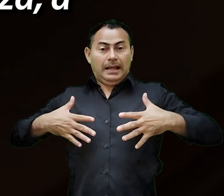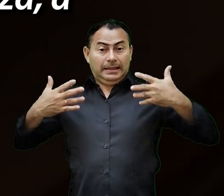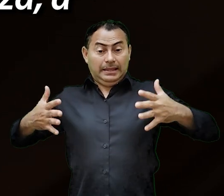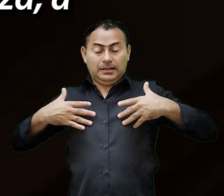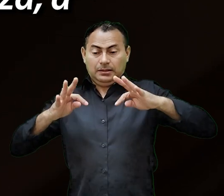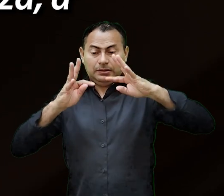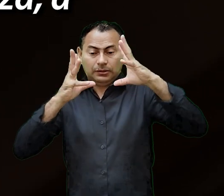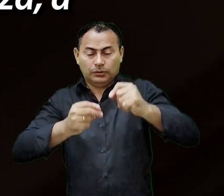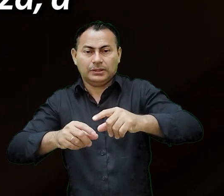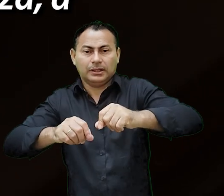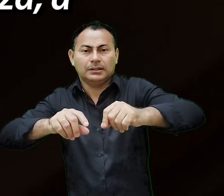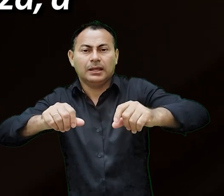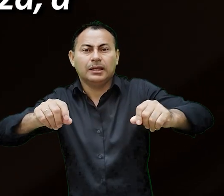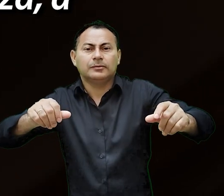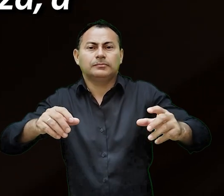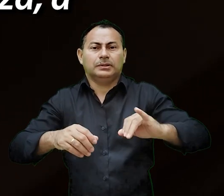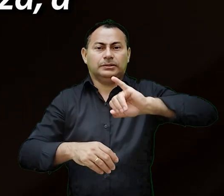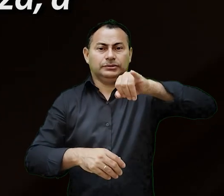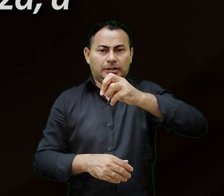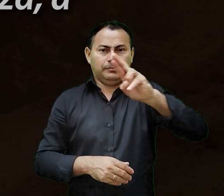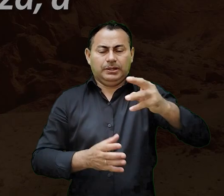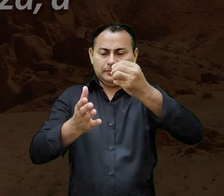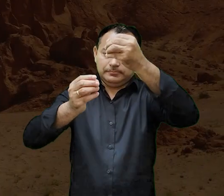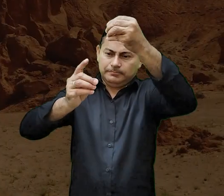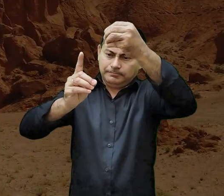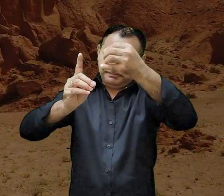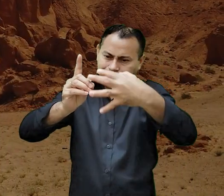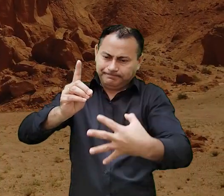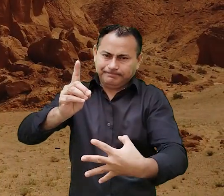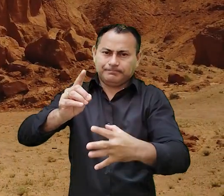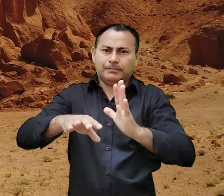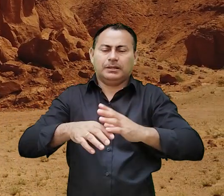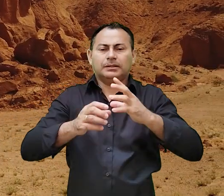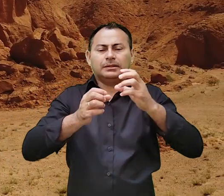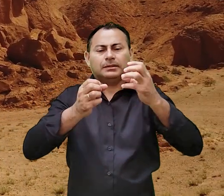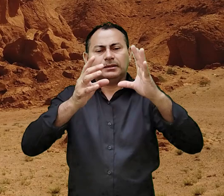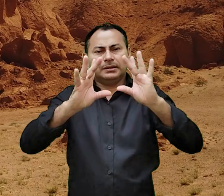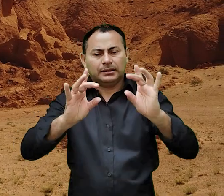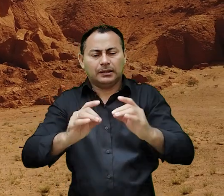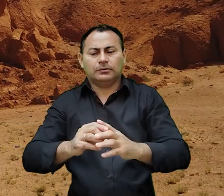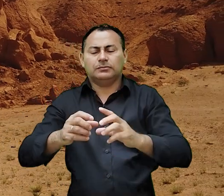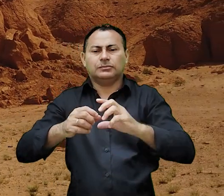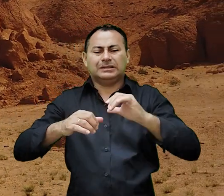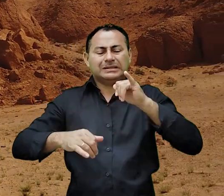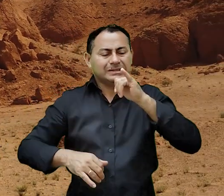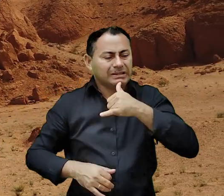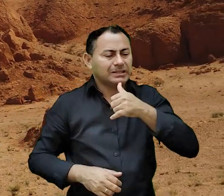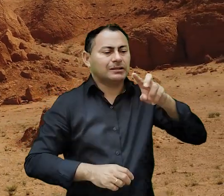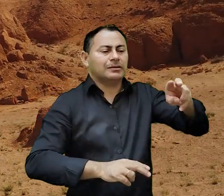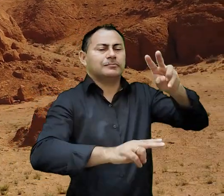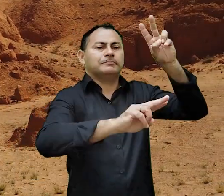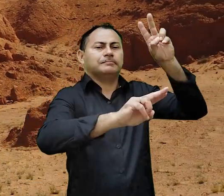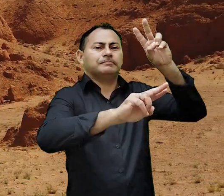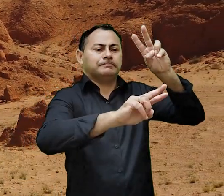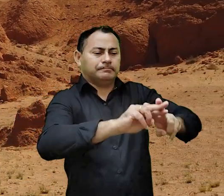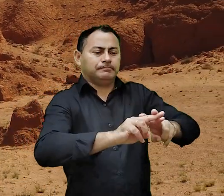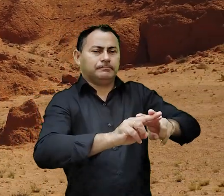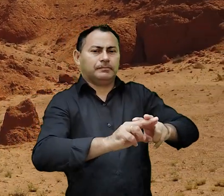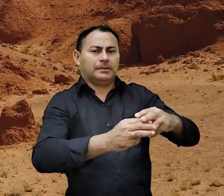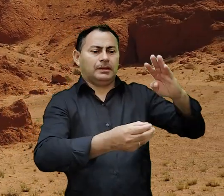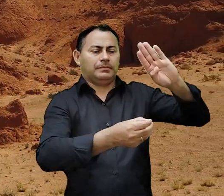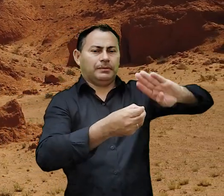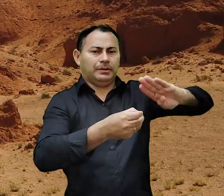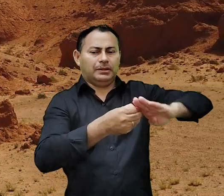a alegria de toda a terra. Jeremias descreve com mais detalhes as agonias do cativeiro e conquista